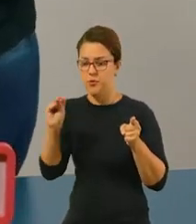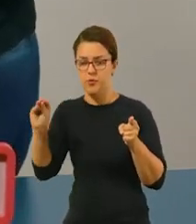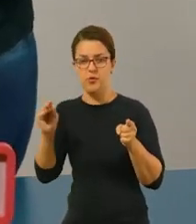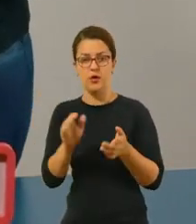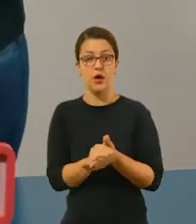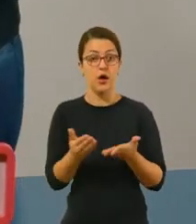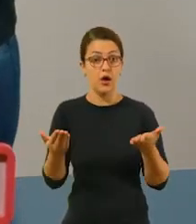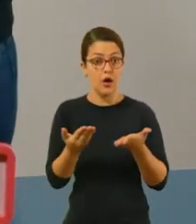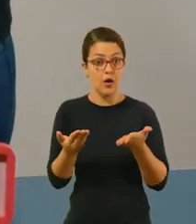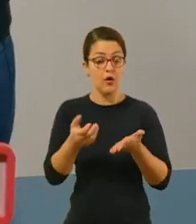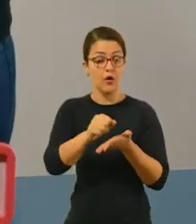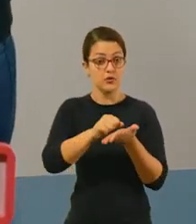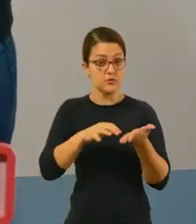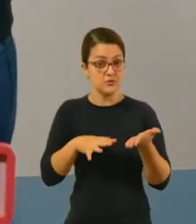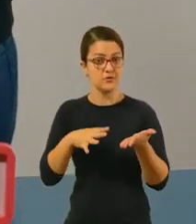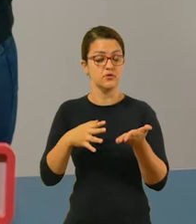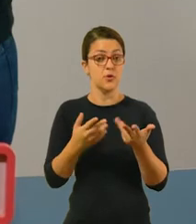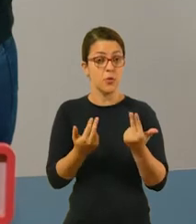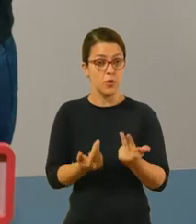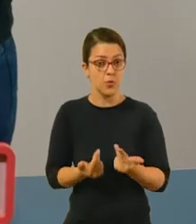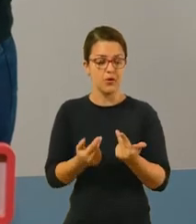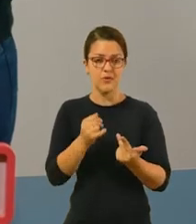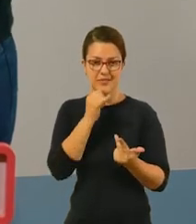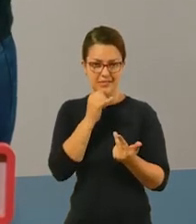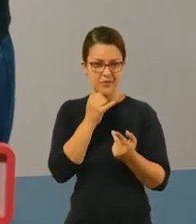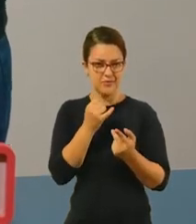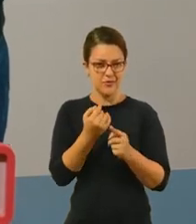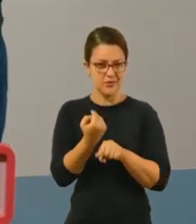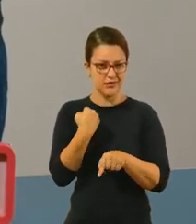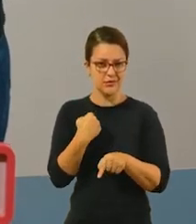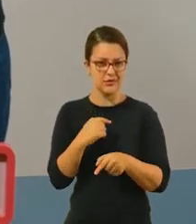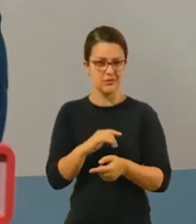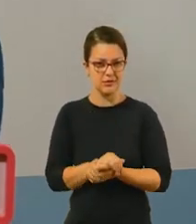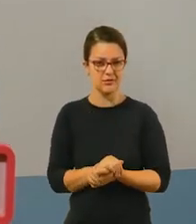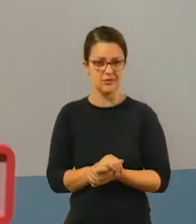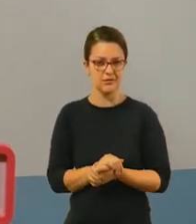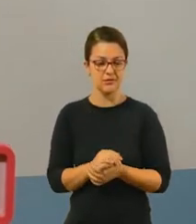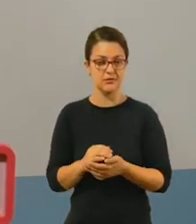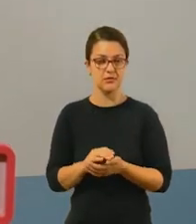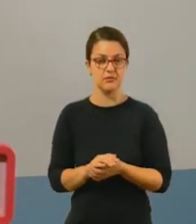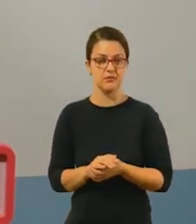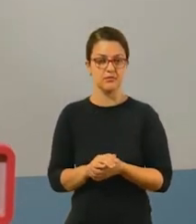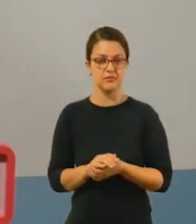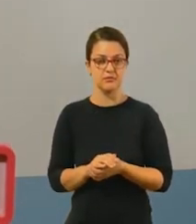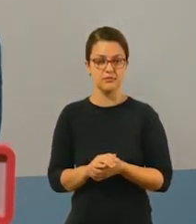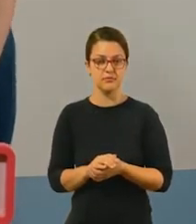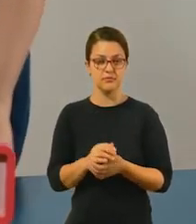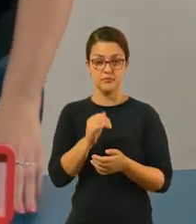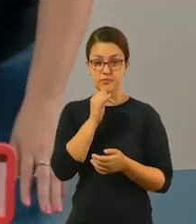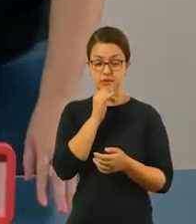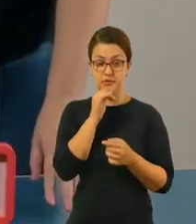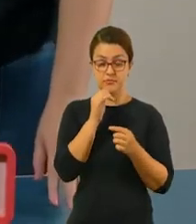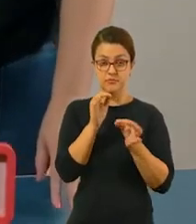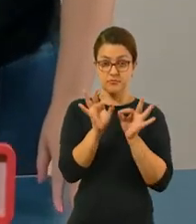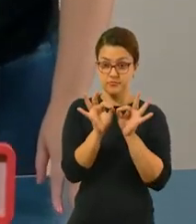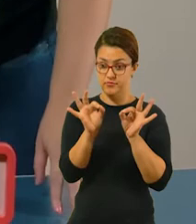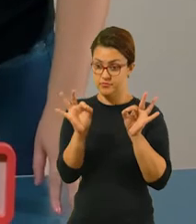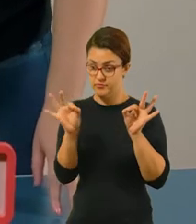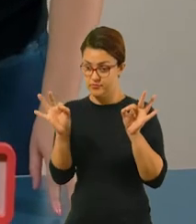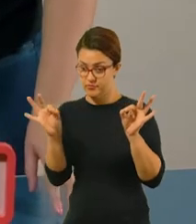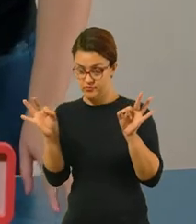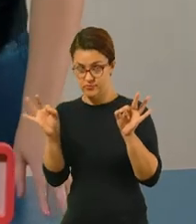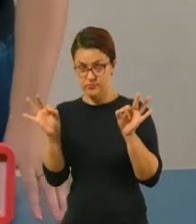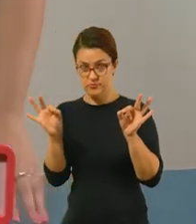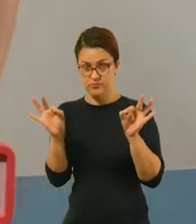os números. Vamos fazer a atividade, então, igual àquele exemplo anterior. Então, aqui eu tenho uma